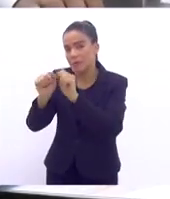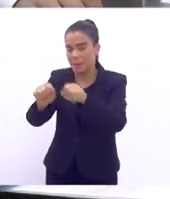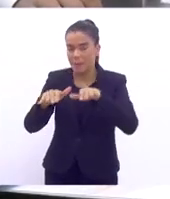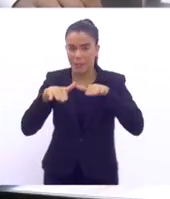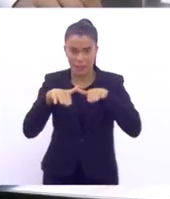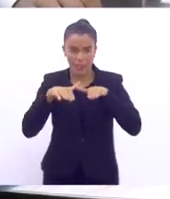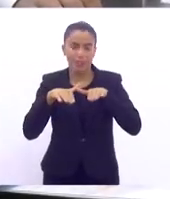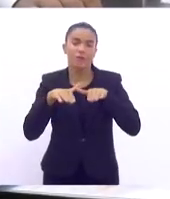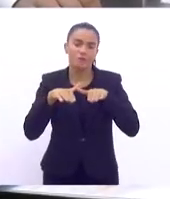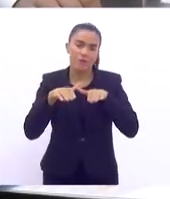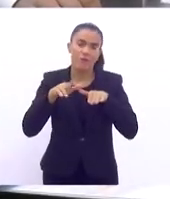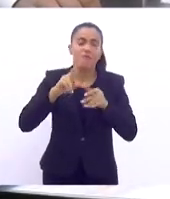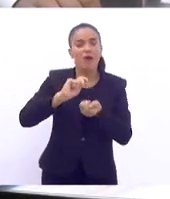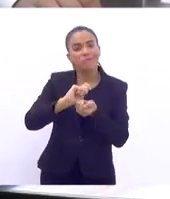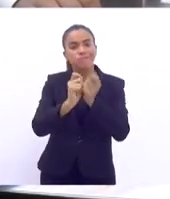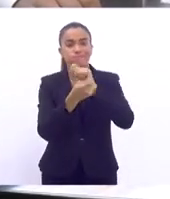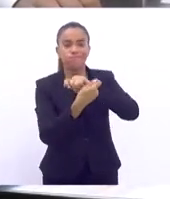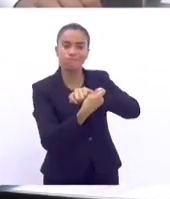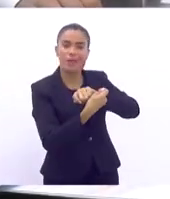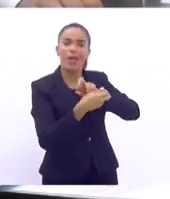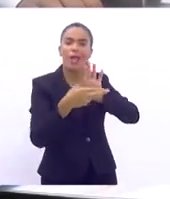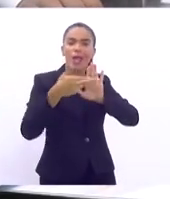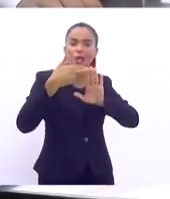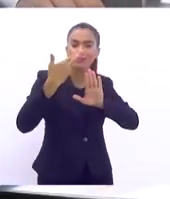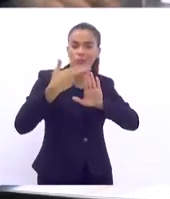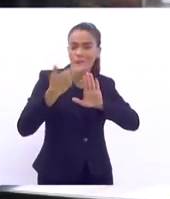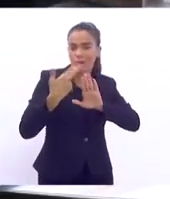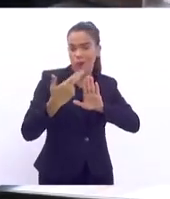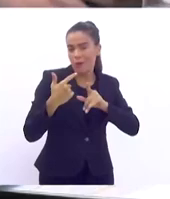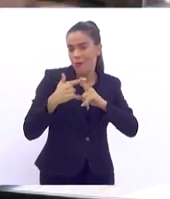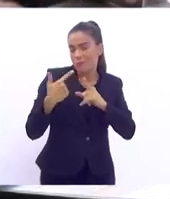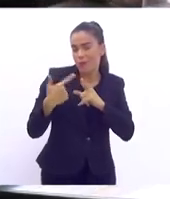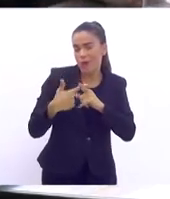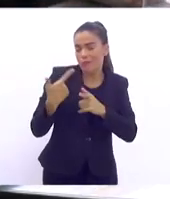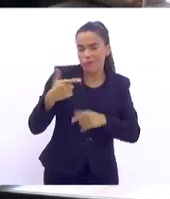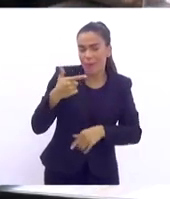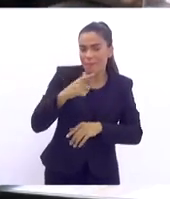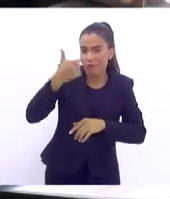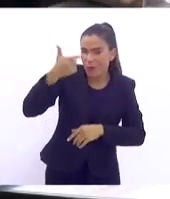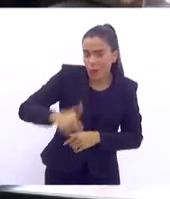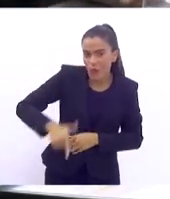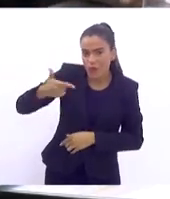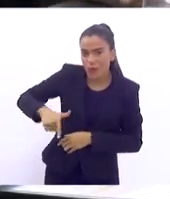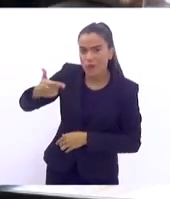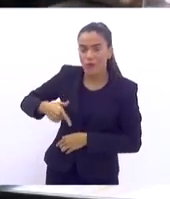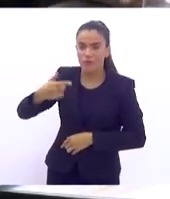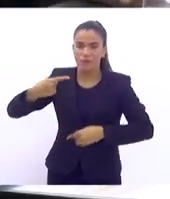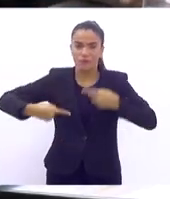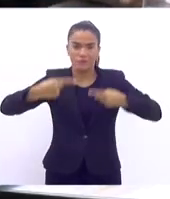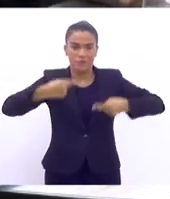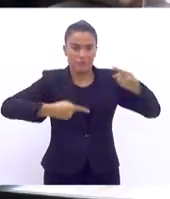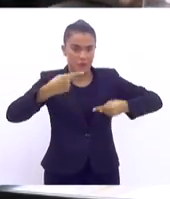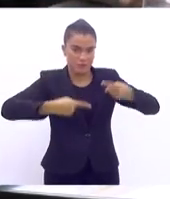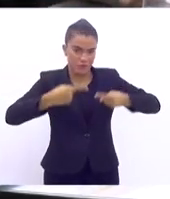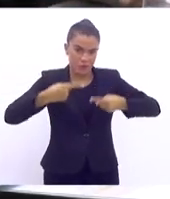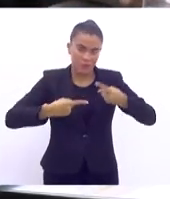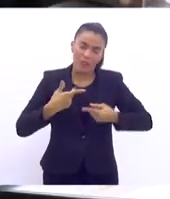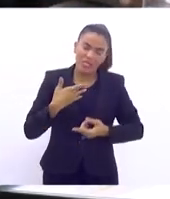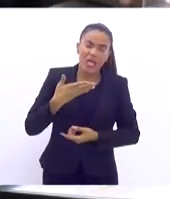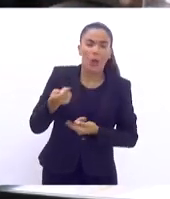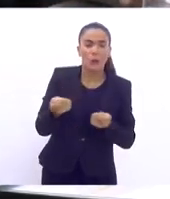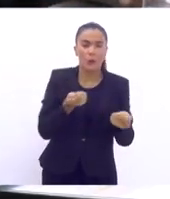e já será convertido em resolução porque não cabe mais outra discussão no plenário então a ideia de utilizar por economia processual